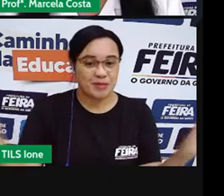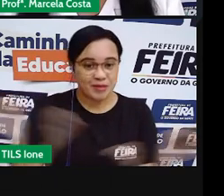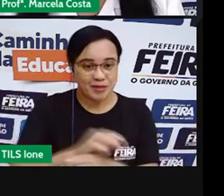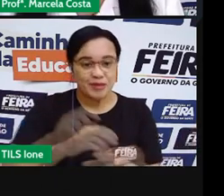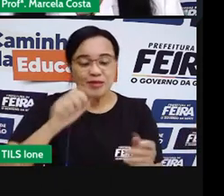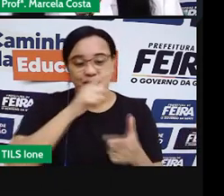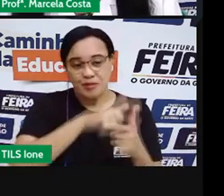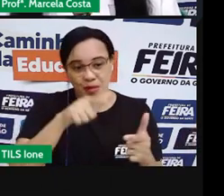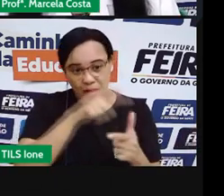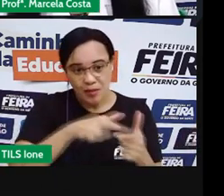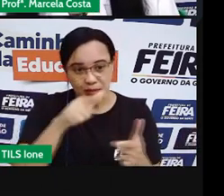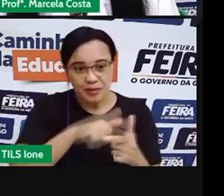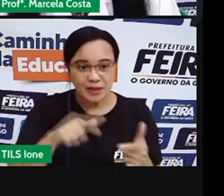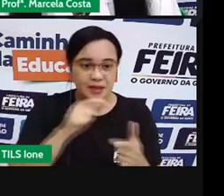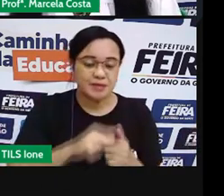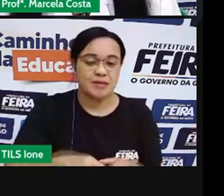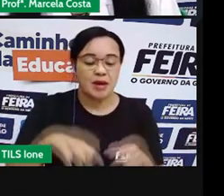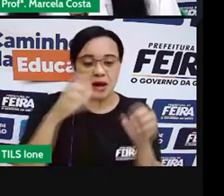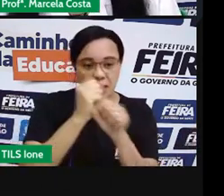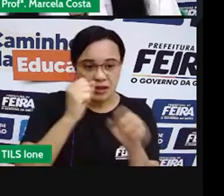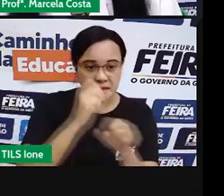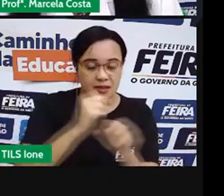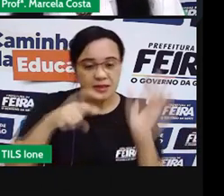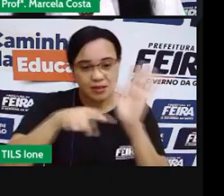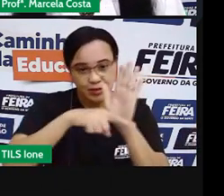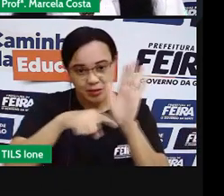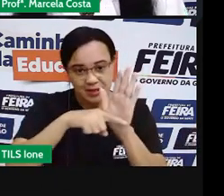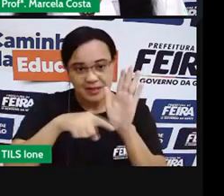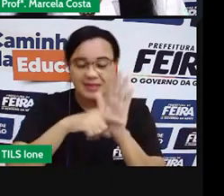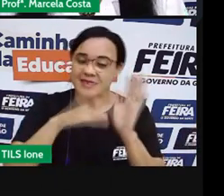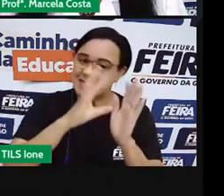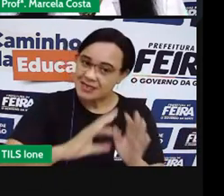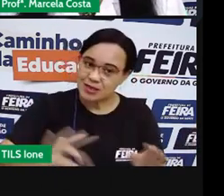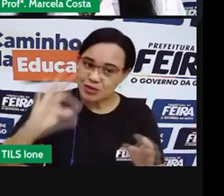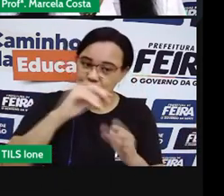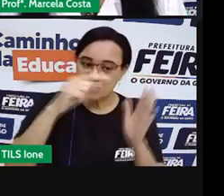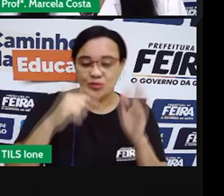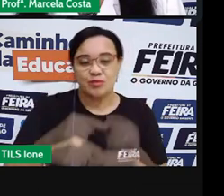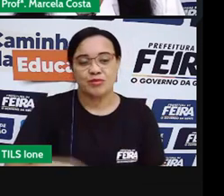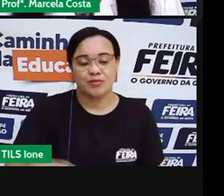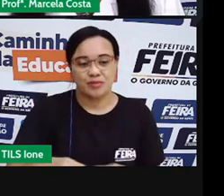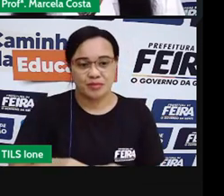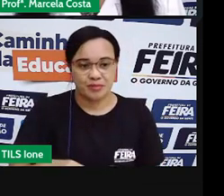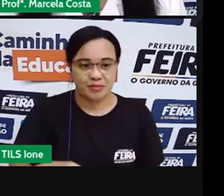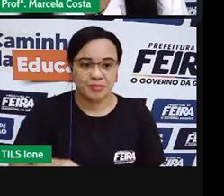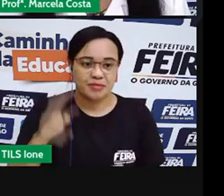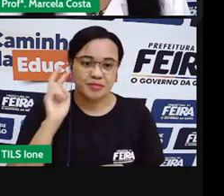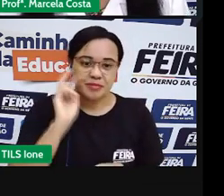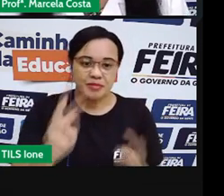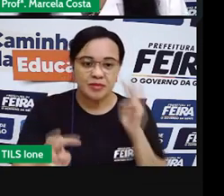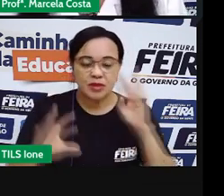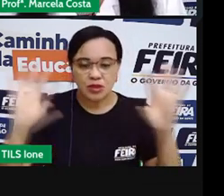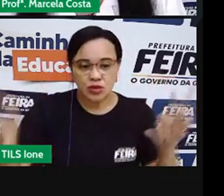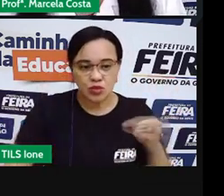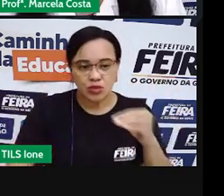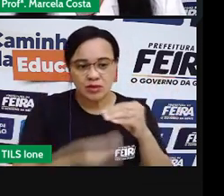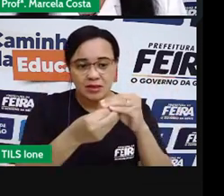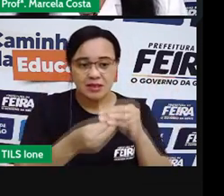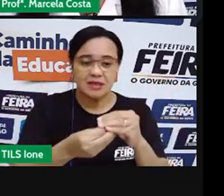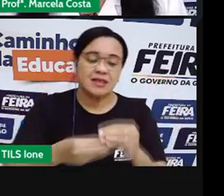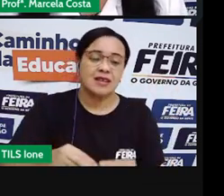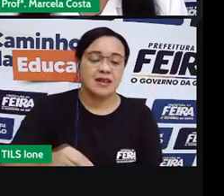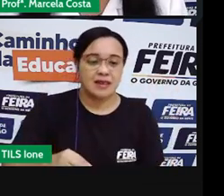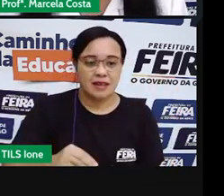campo aditivo, na adição, subtração, aprendendo ali o significado de juntar,